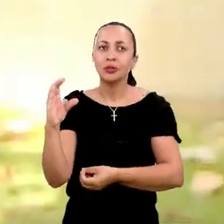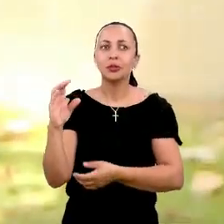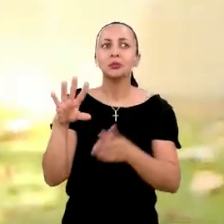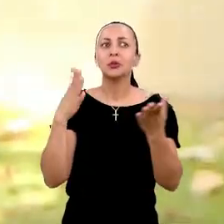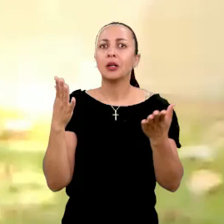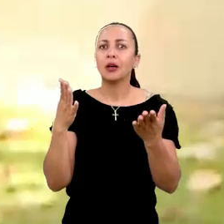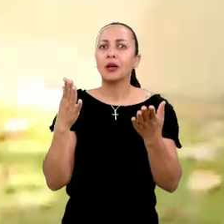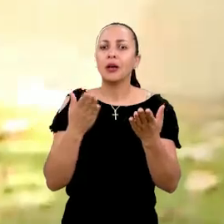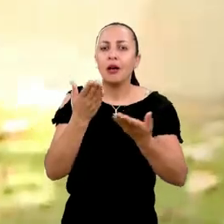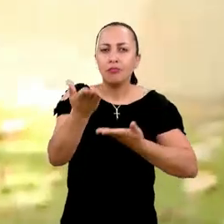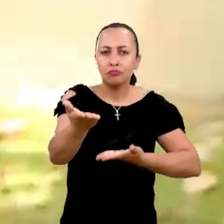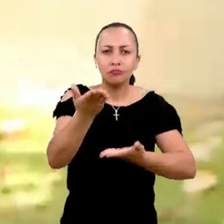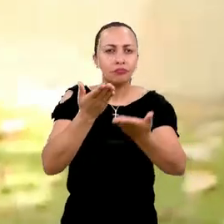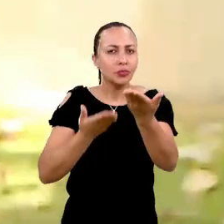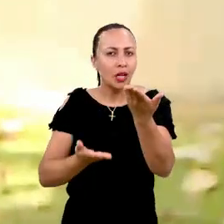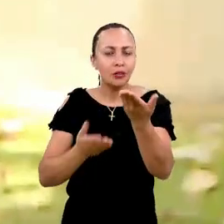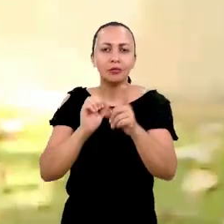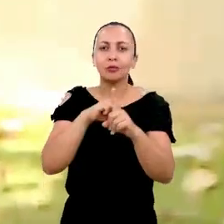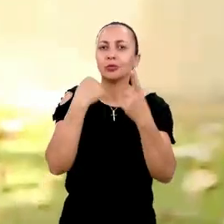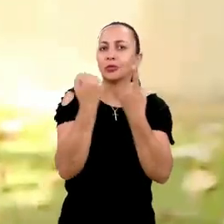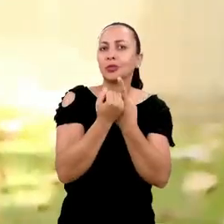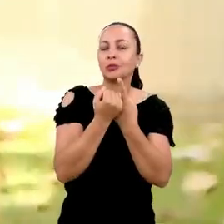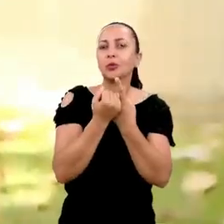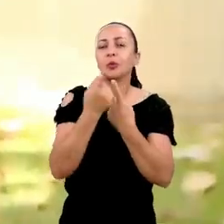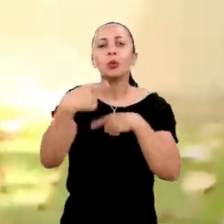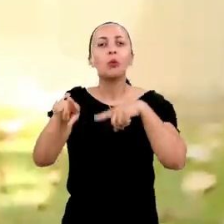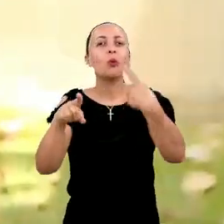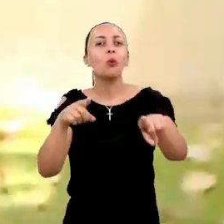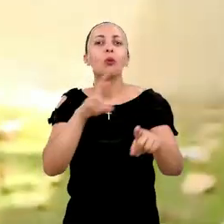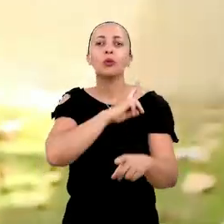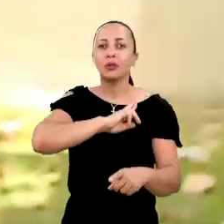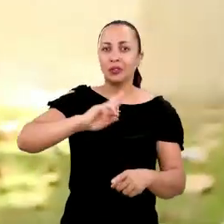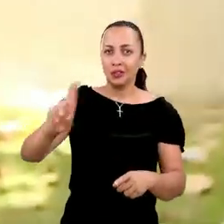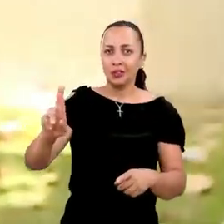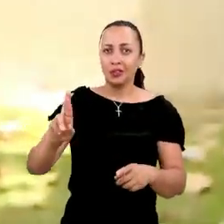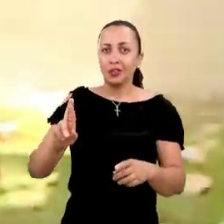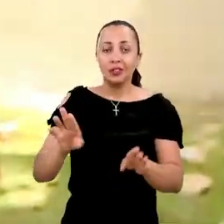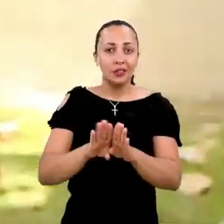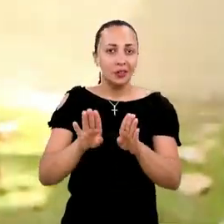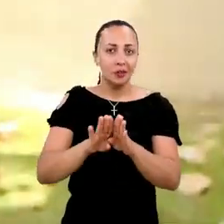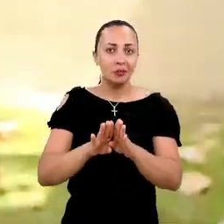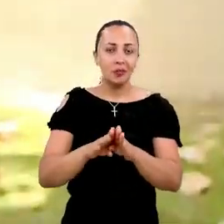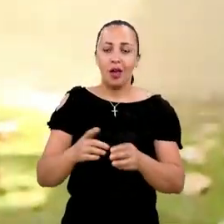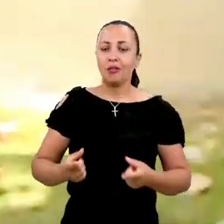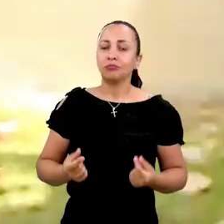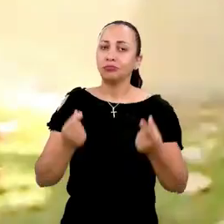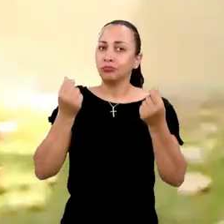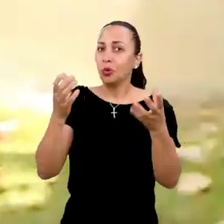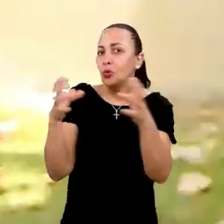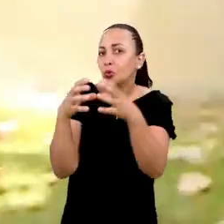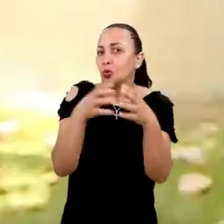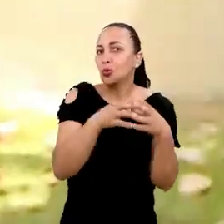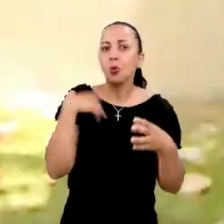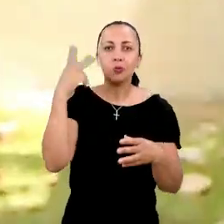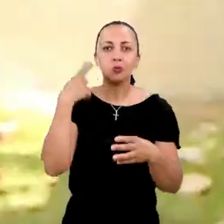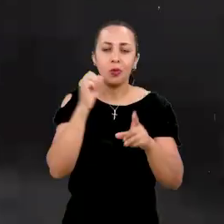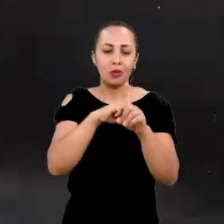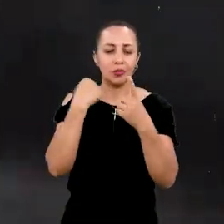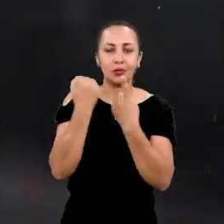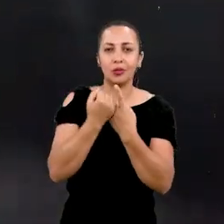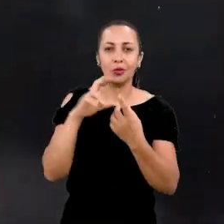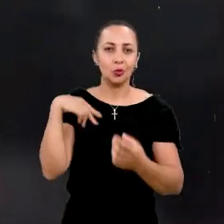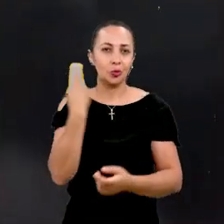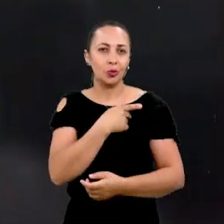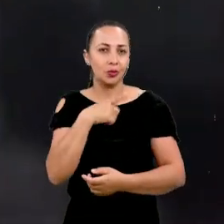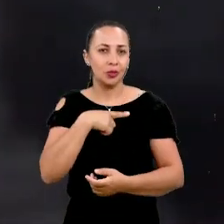catolicismo ele interage, né, socialmente com outras religiões e com os grupos políticos e sociais.